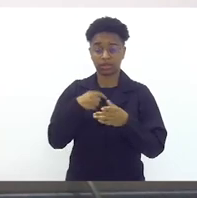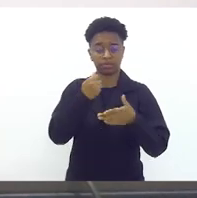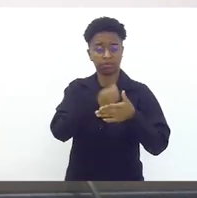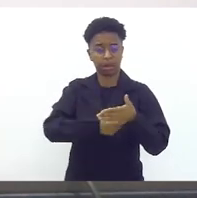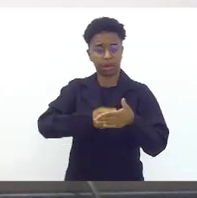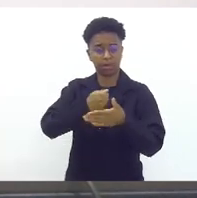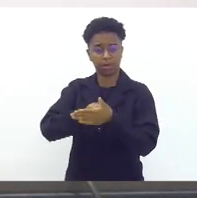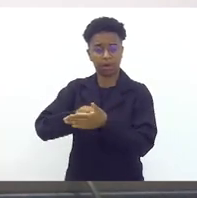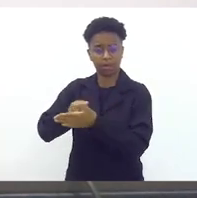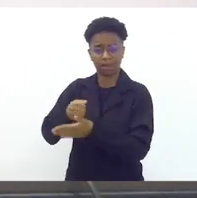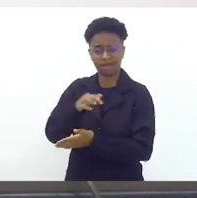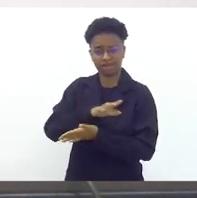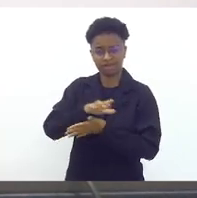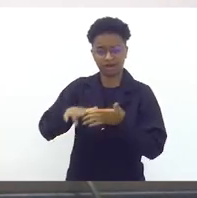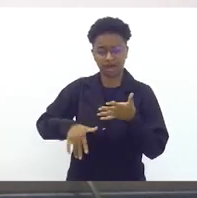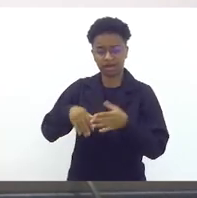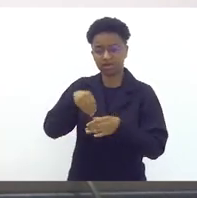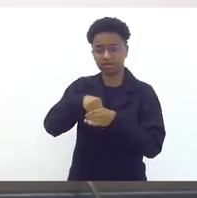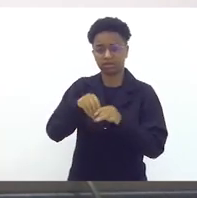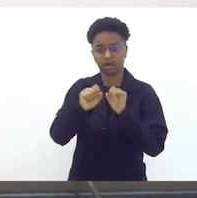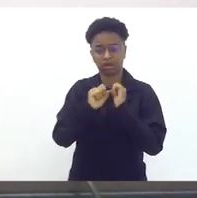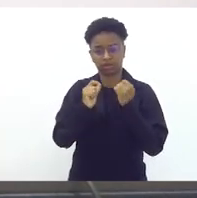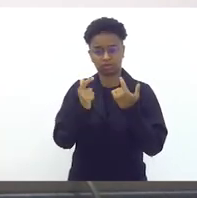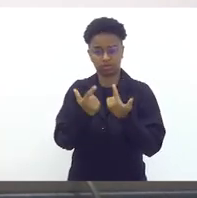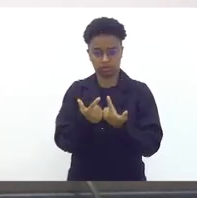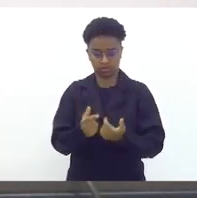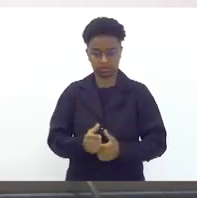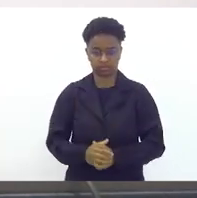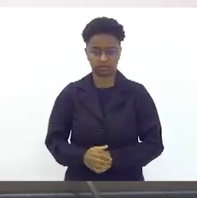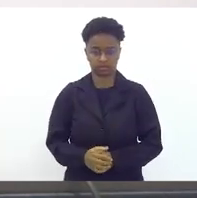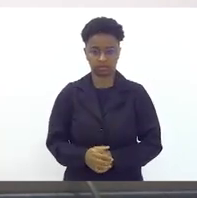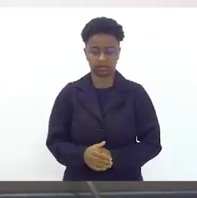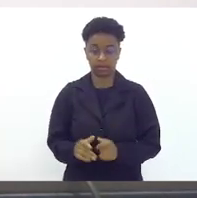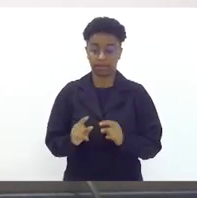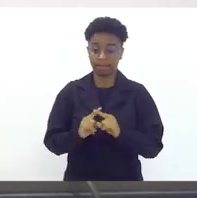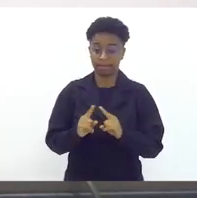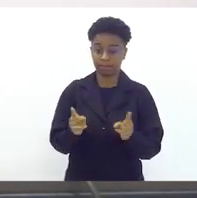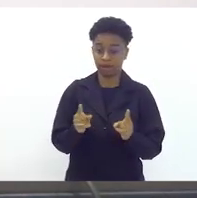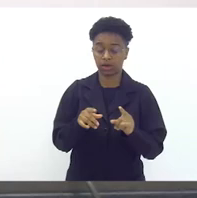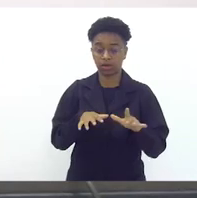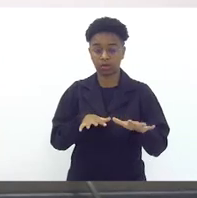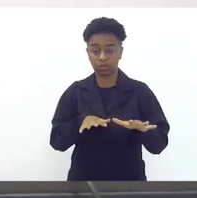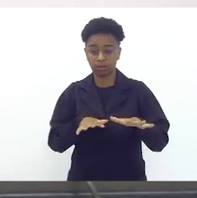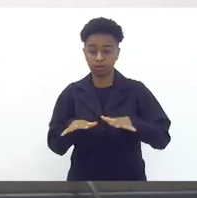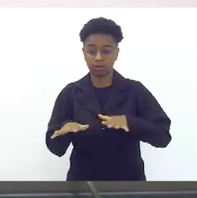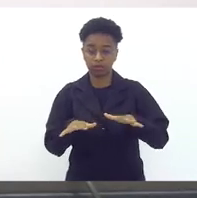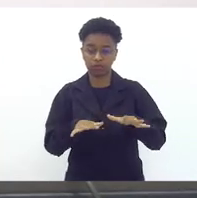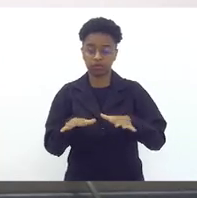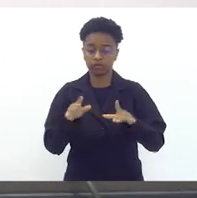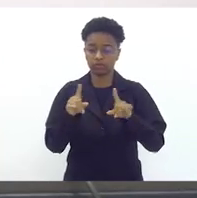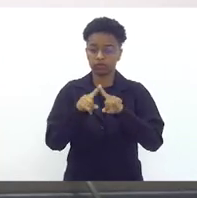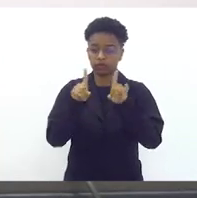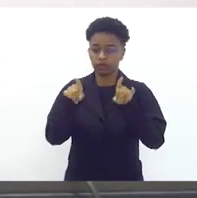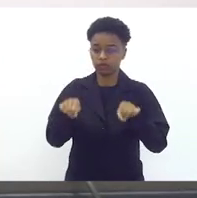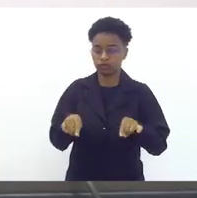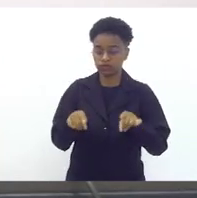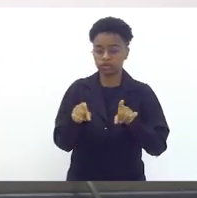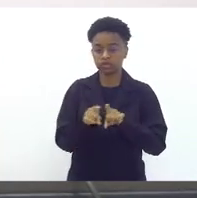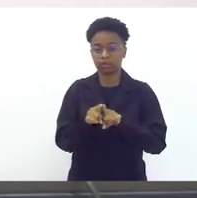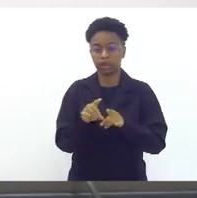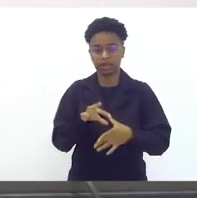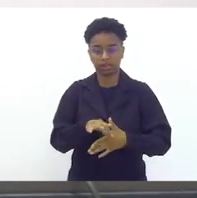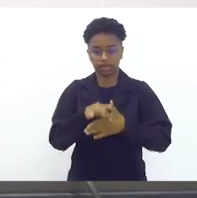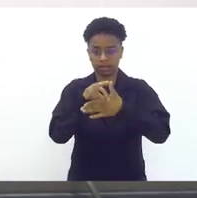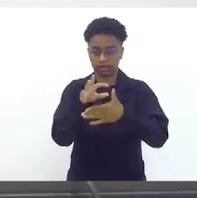que existe dentro do Parlamento Fluminense, a mobilização dos funcionários e as lideranças da